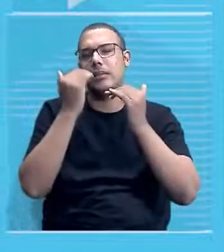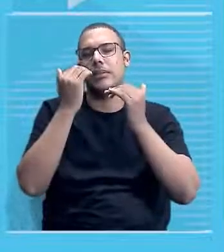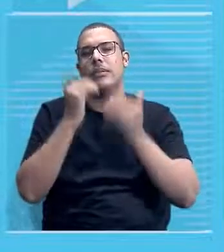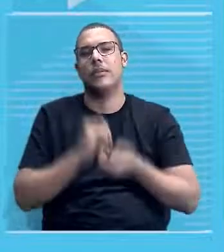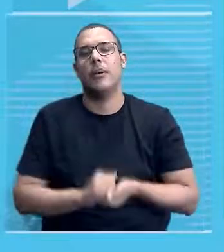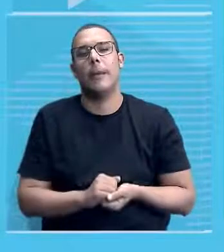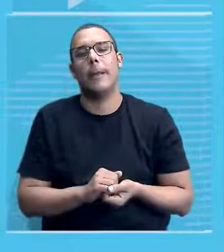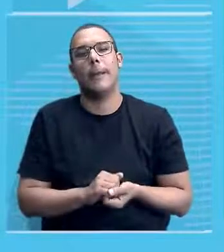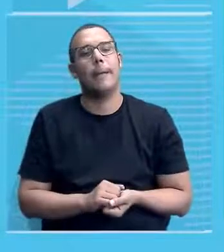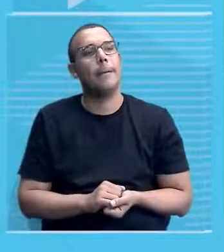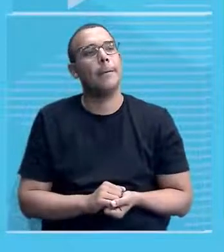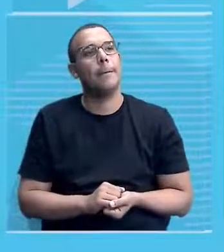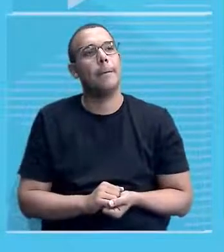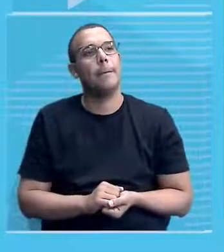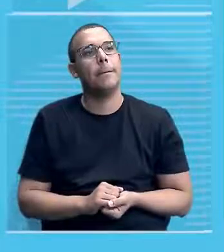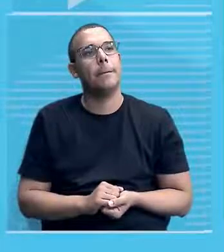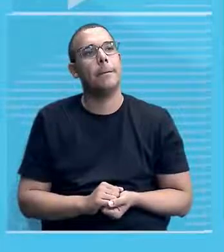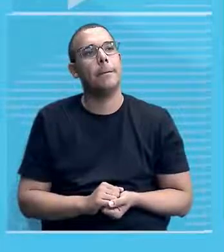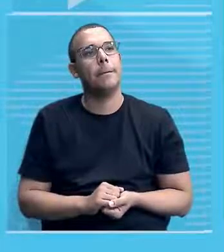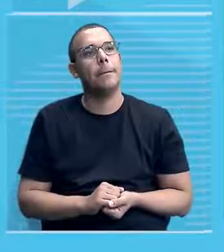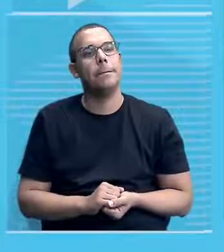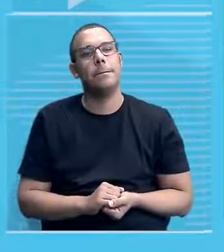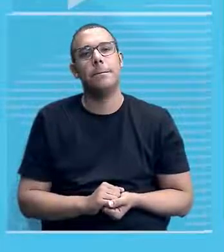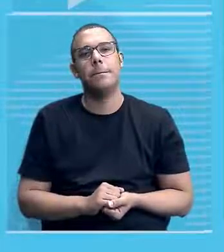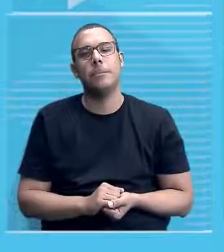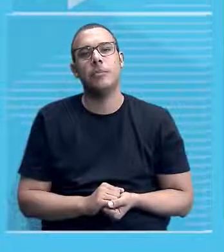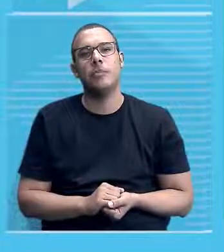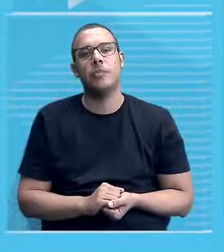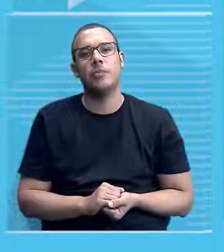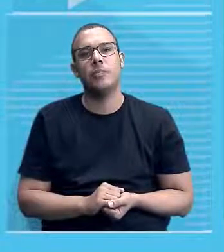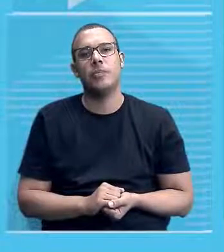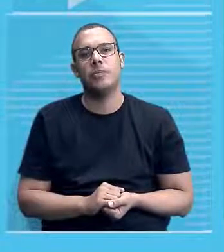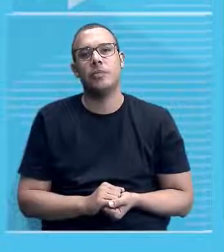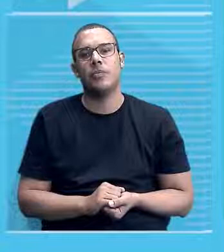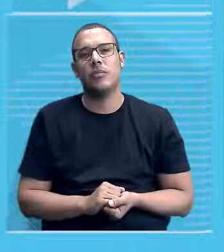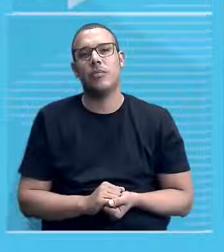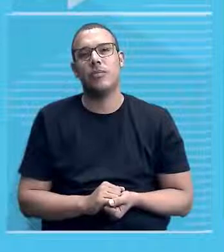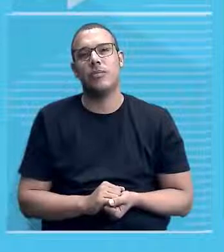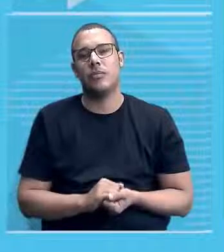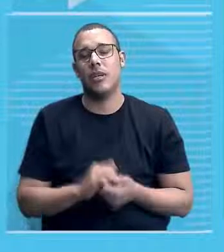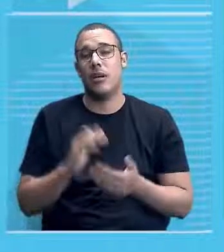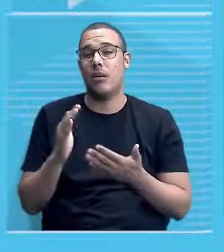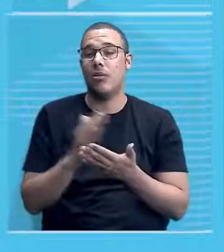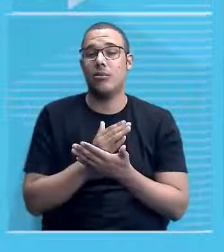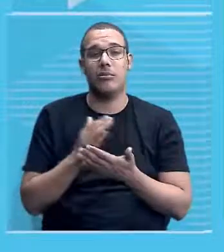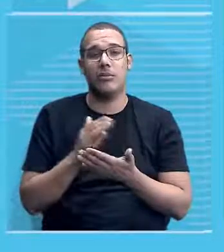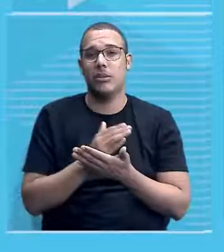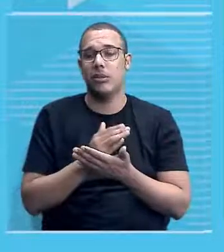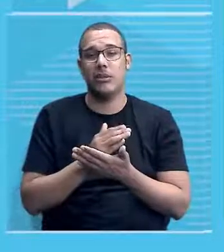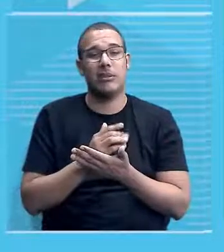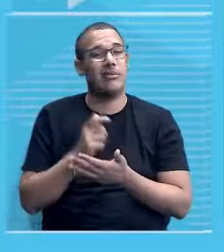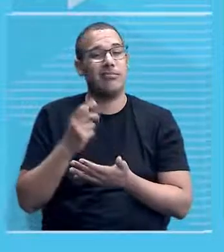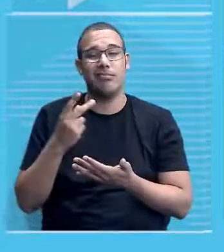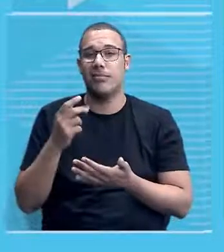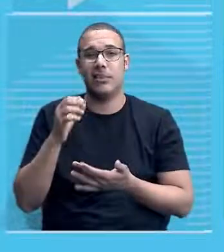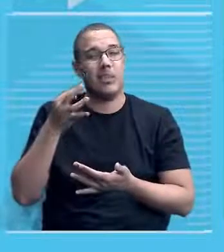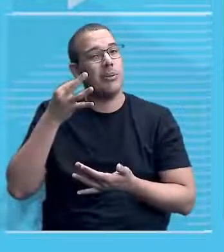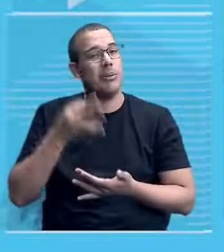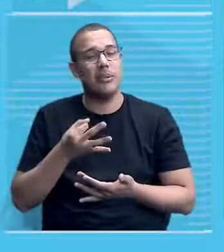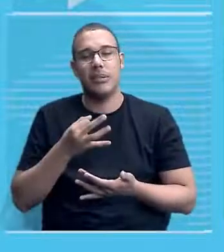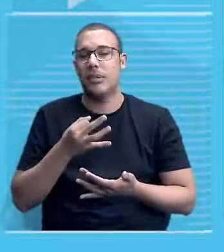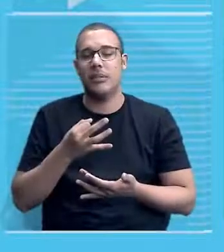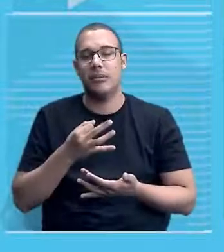que explode nesse período e que fracassam infelizmente mas